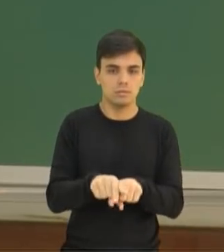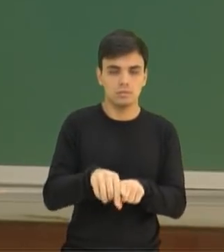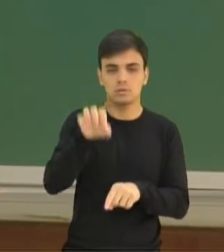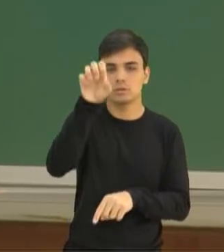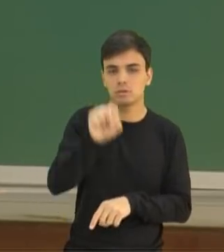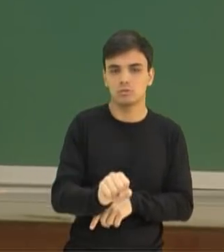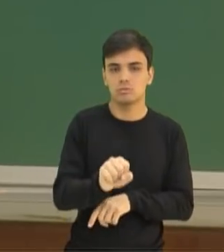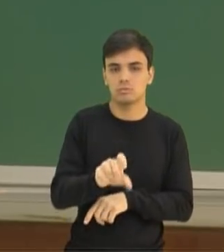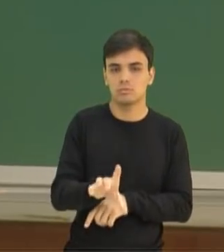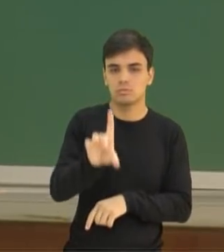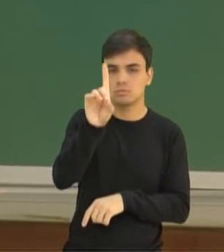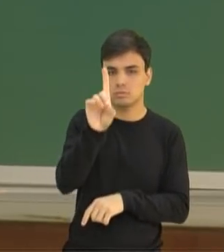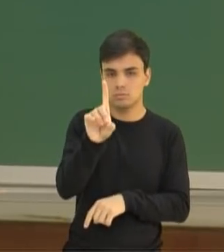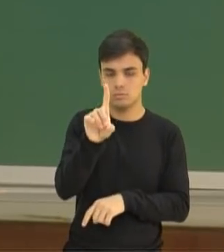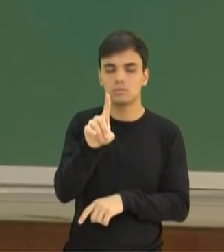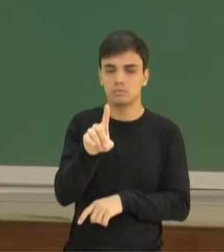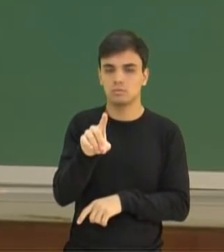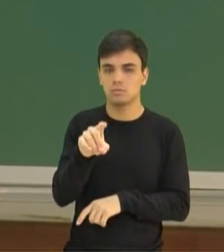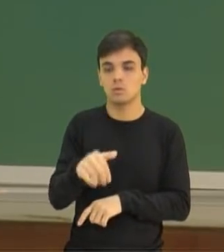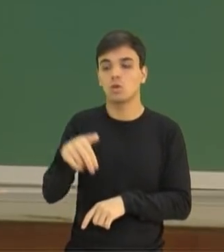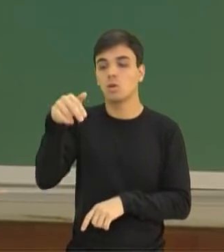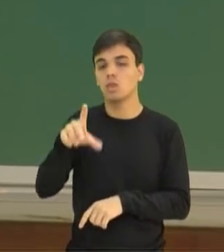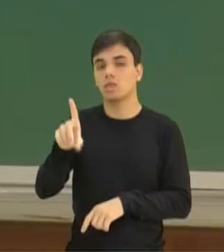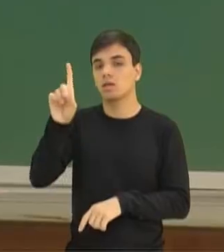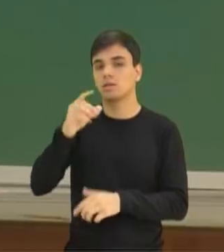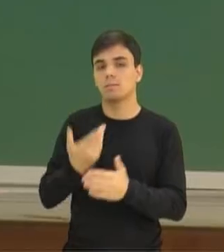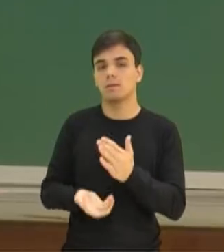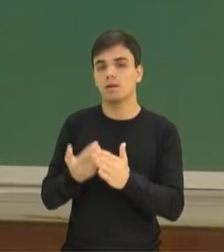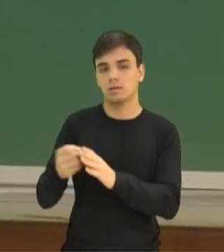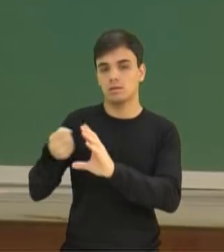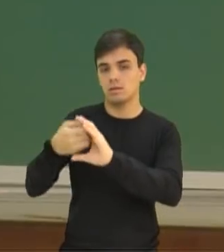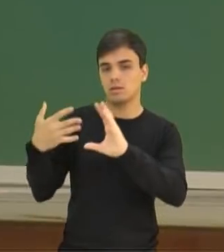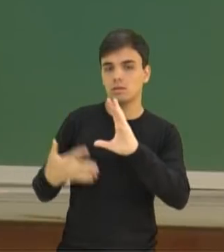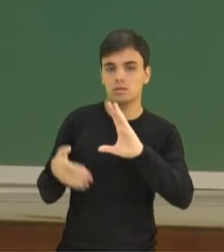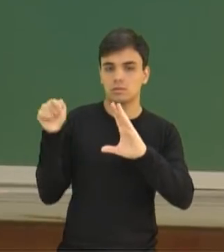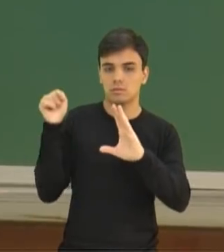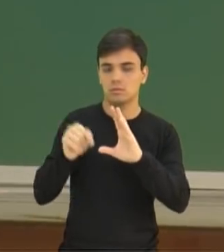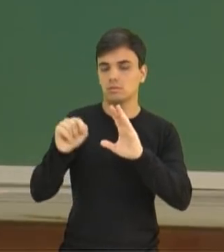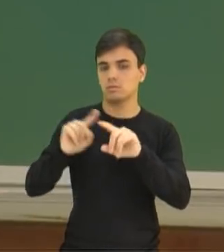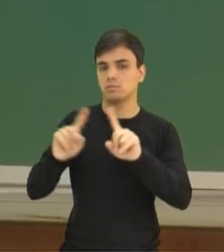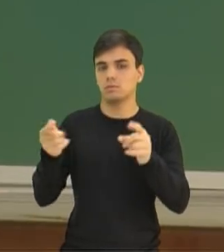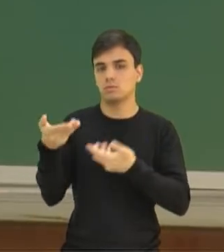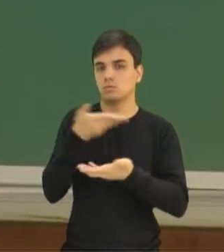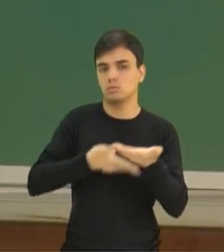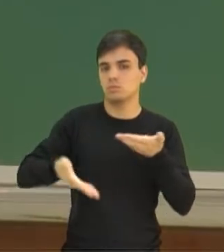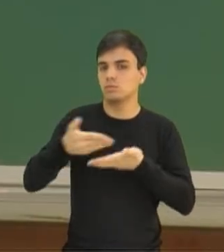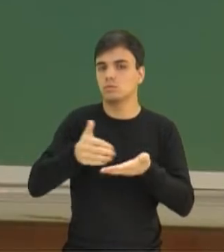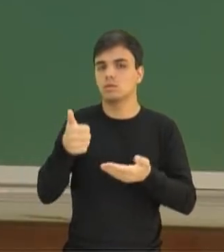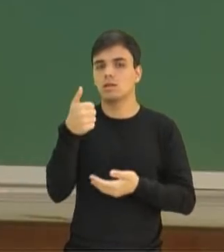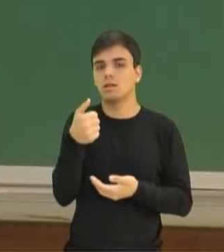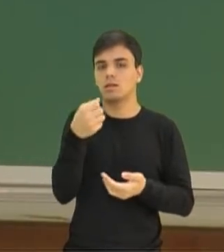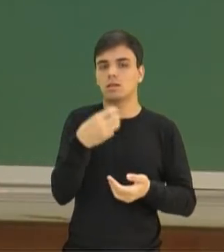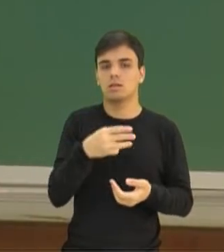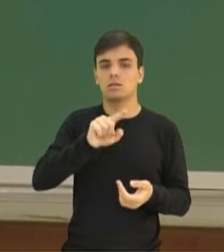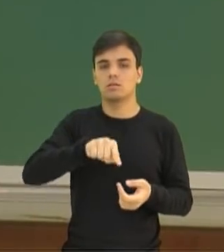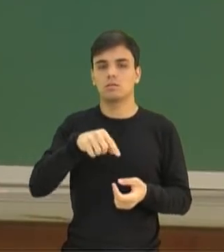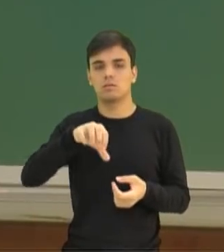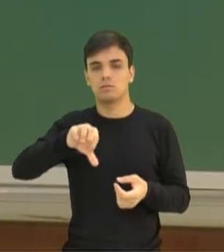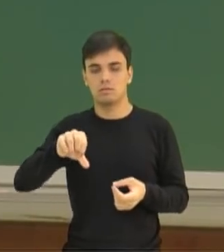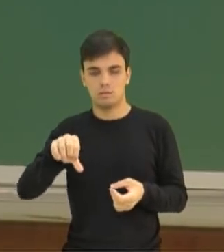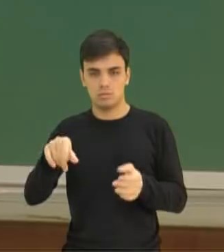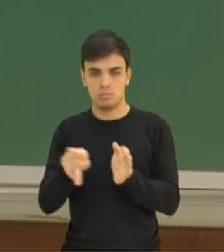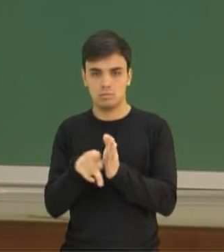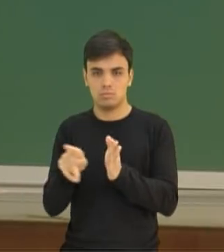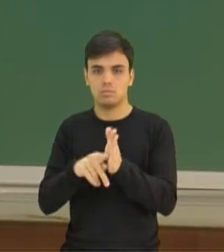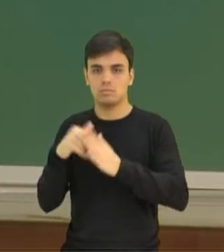Sudeste, o Nordeste vai perdendo um pouquinho essas características e hoje ele participa ali com 13,9 da produção